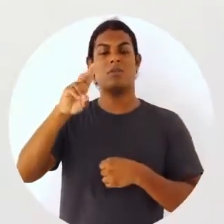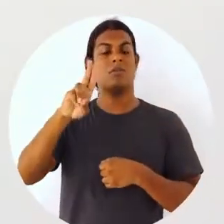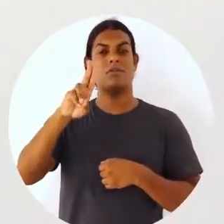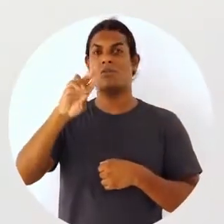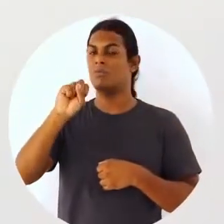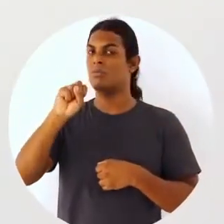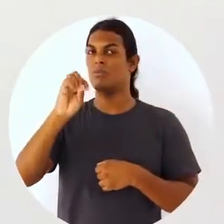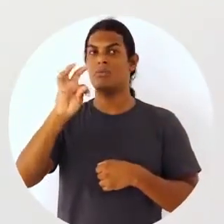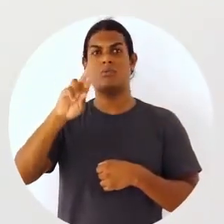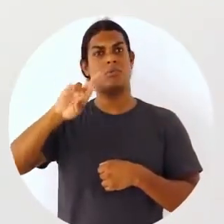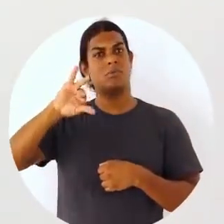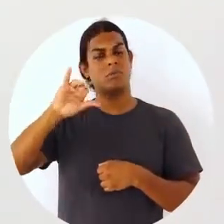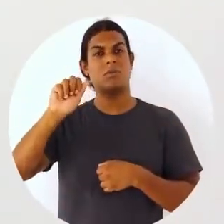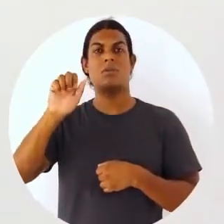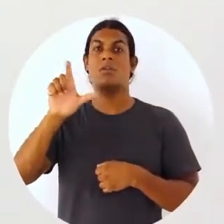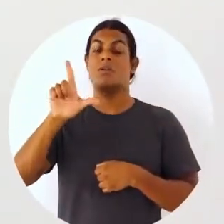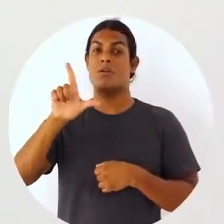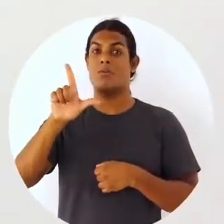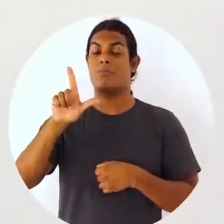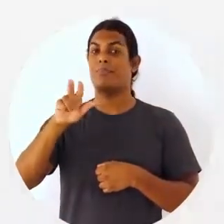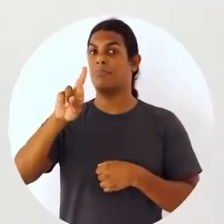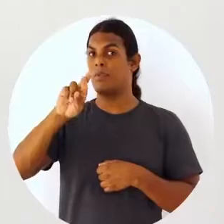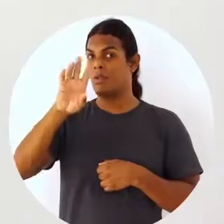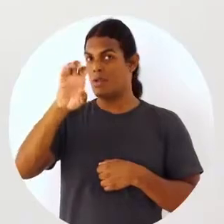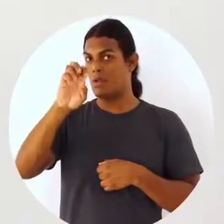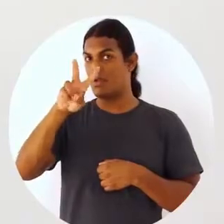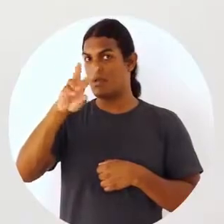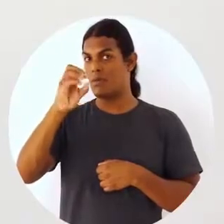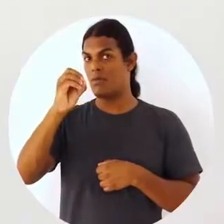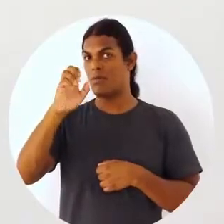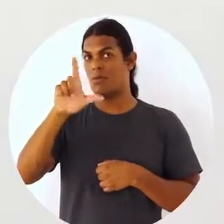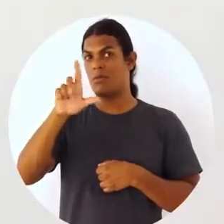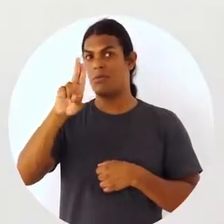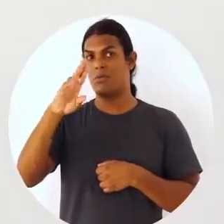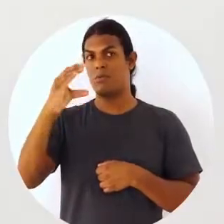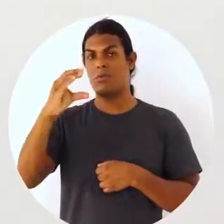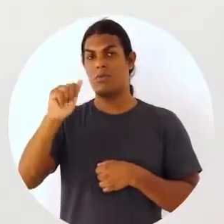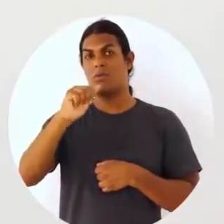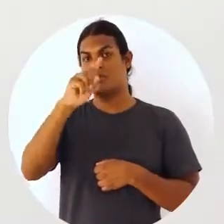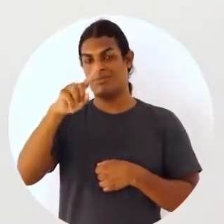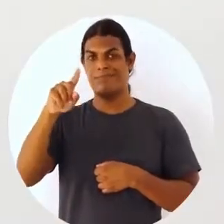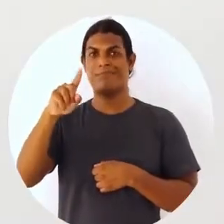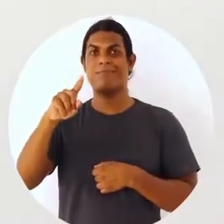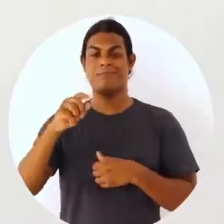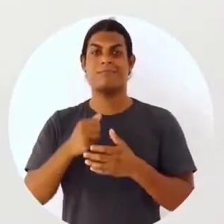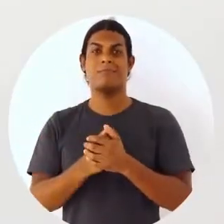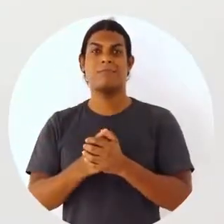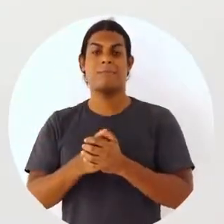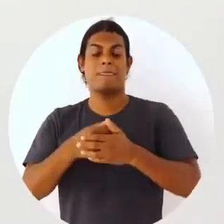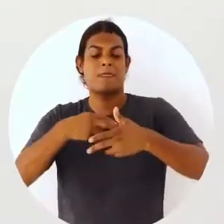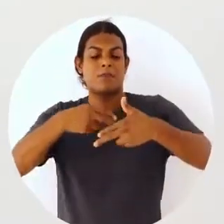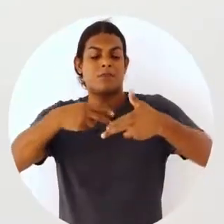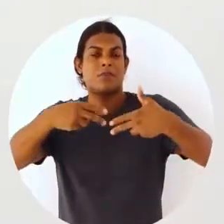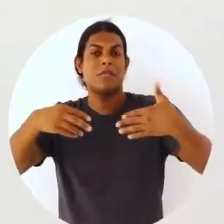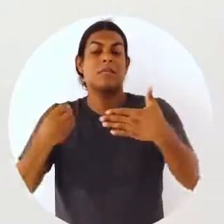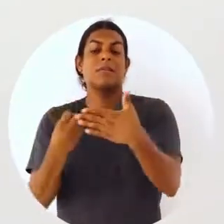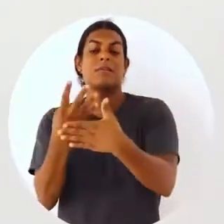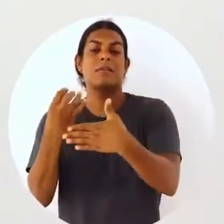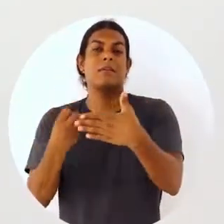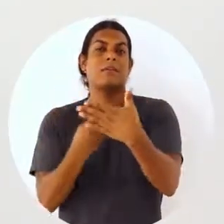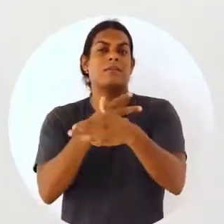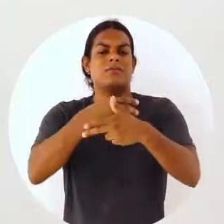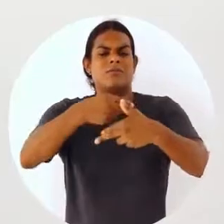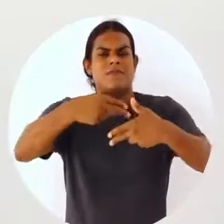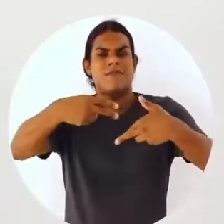XIX, na Inglaterra. Esse contexto permitiu que que acontecesse a